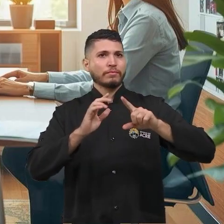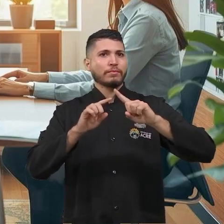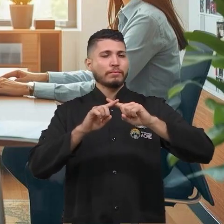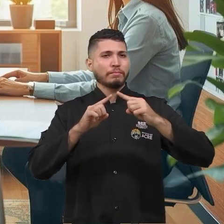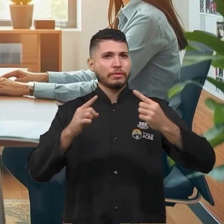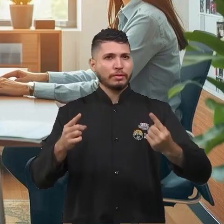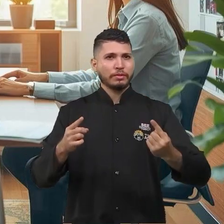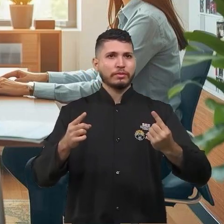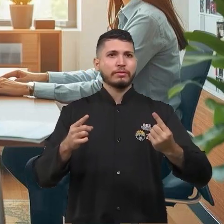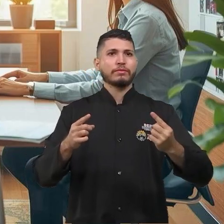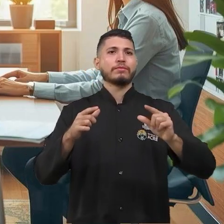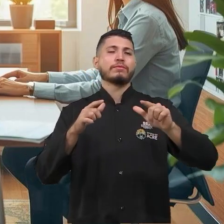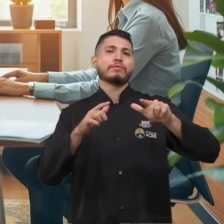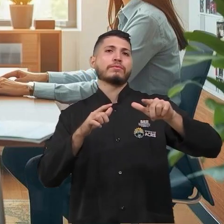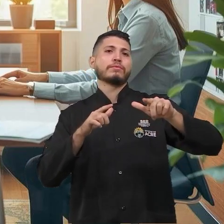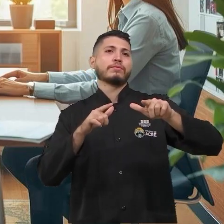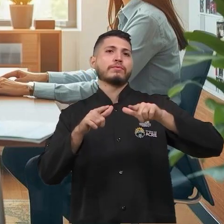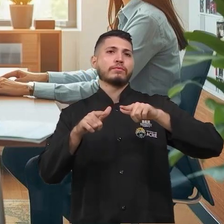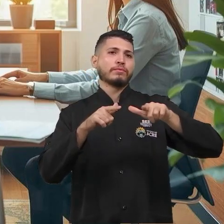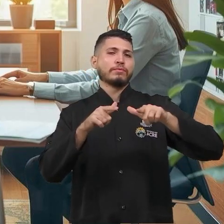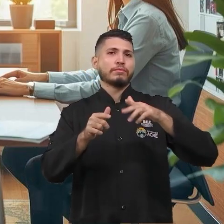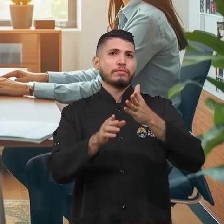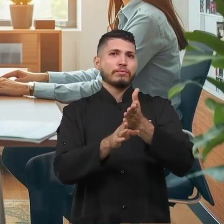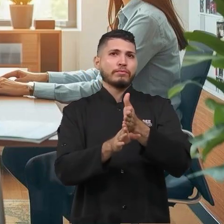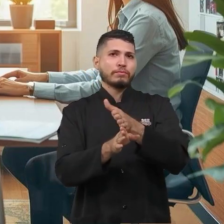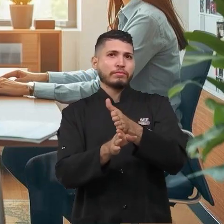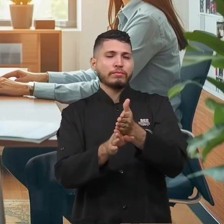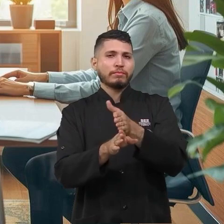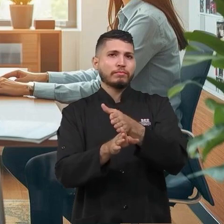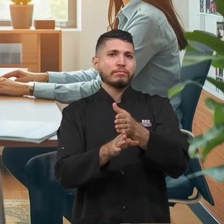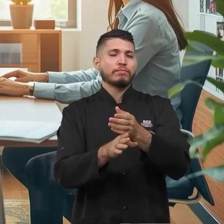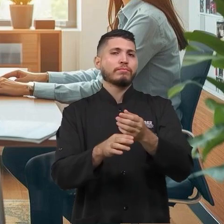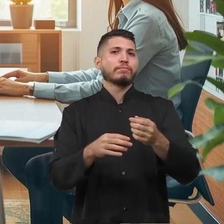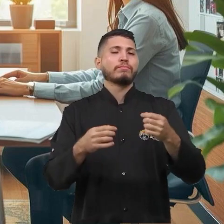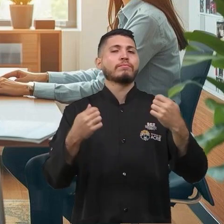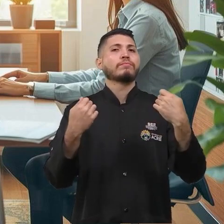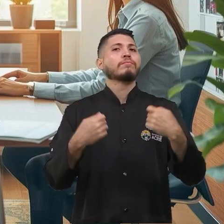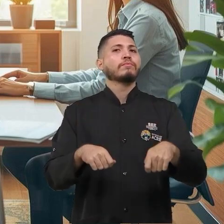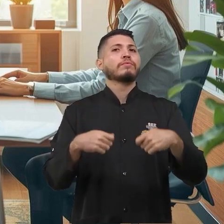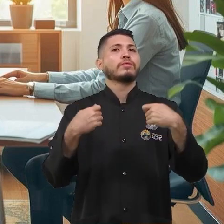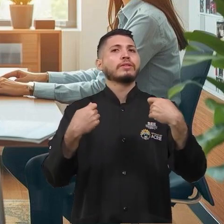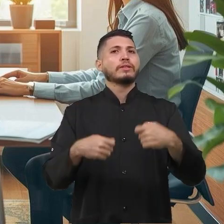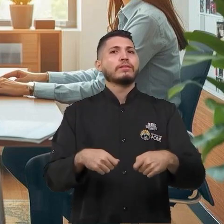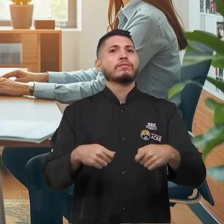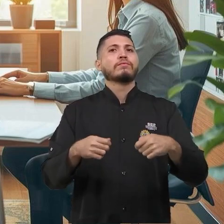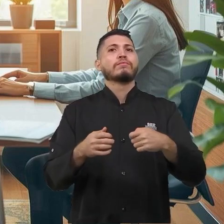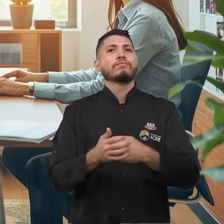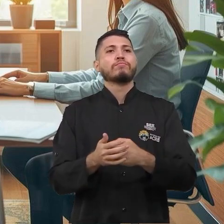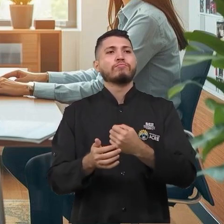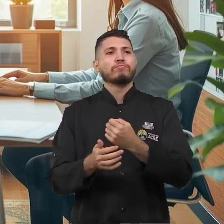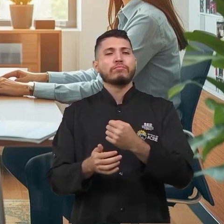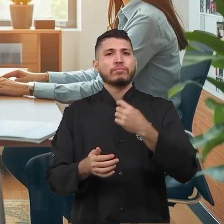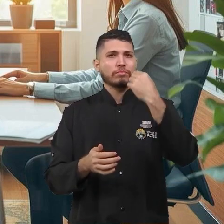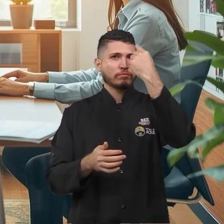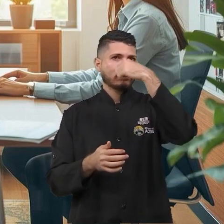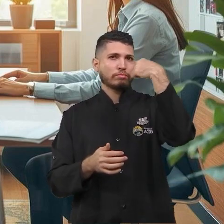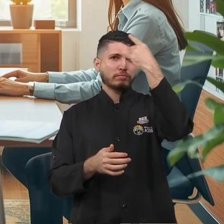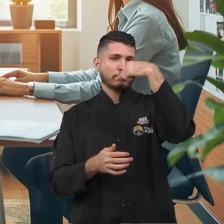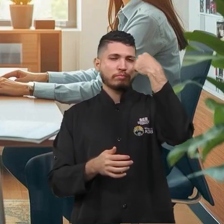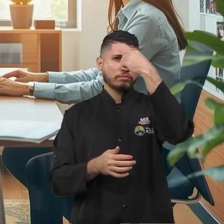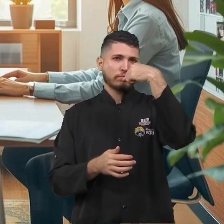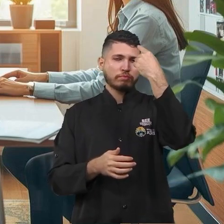diferente do home office, o trabalho híbrido exige que você fique uma quantidade maior de tempo na